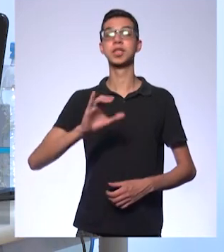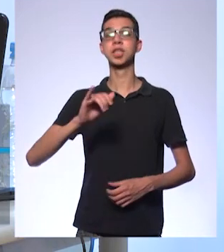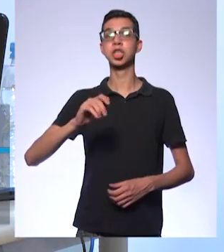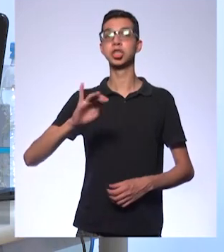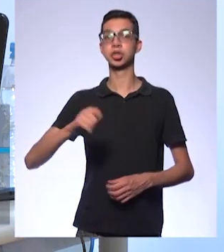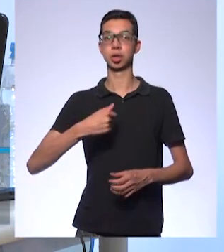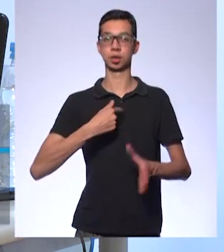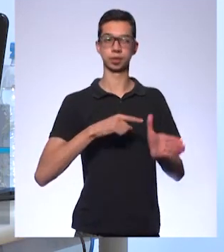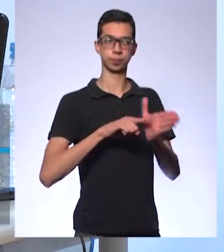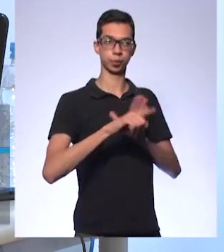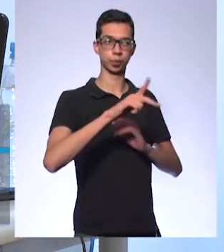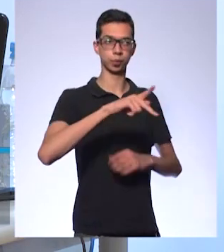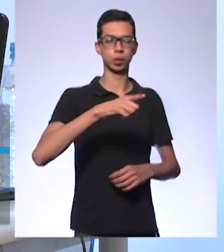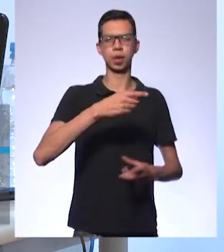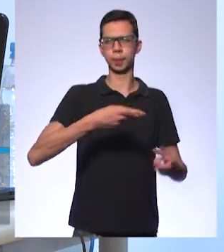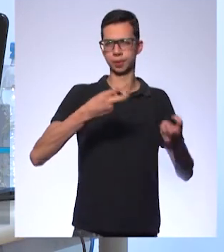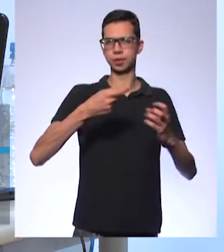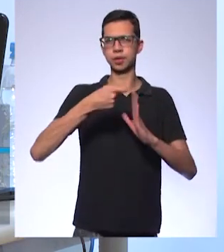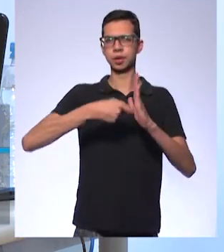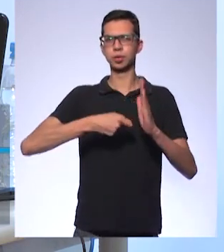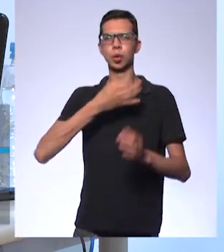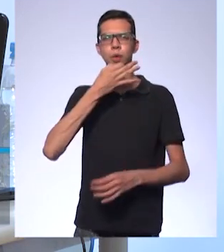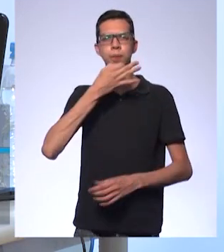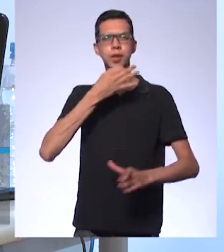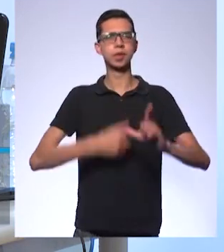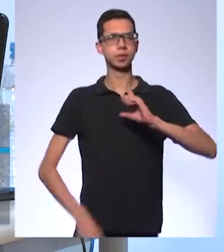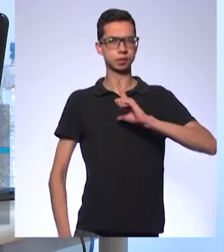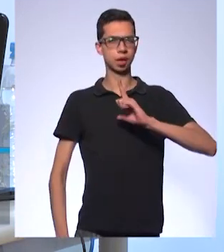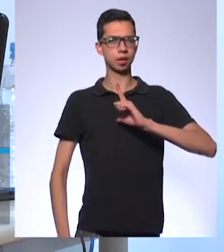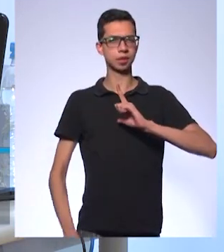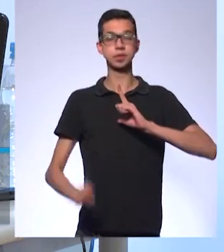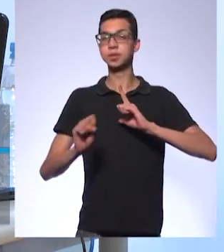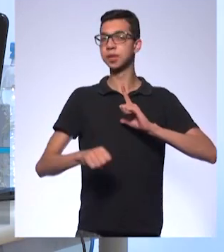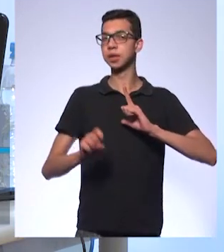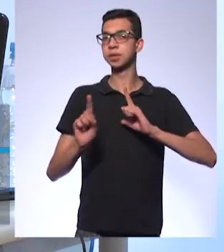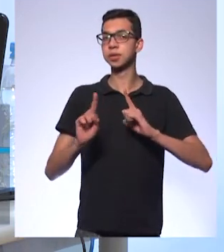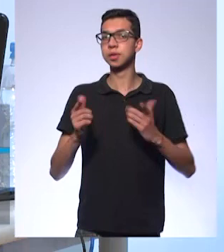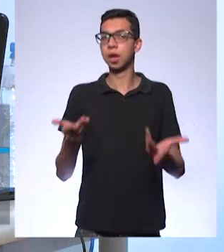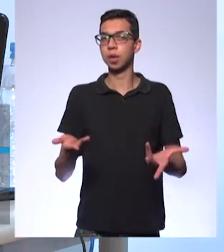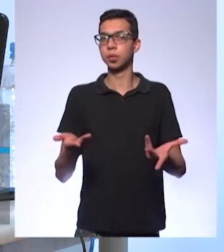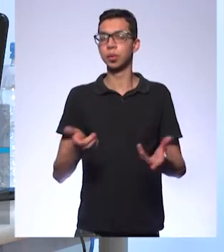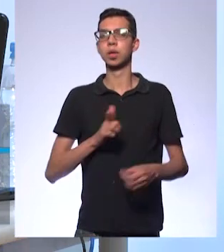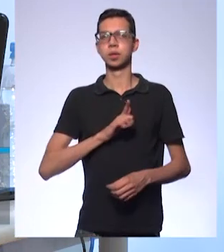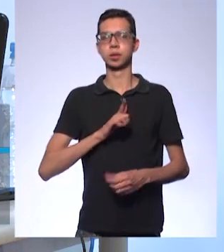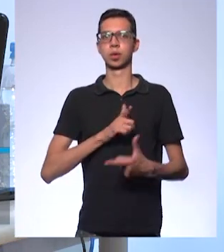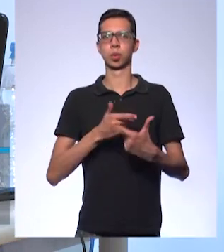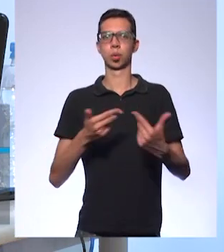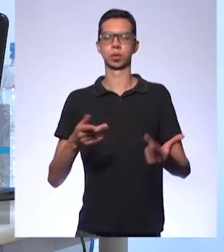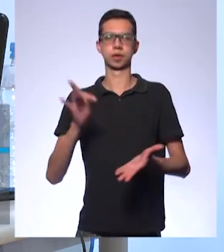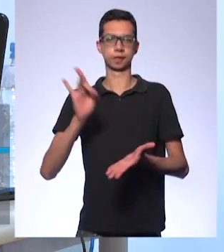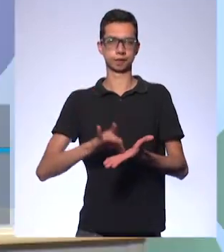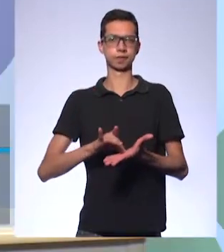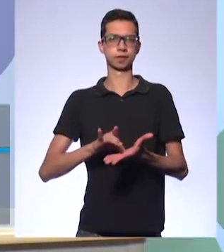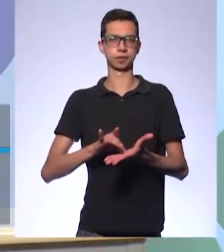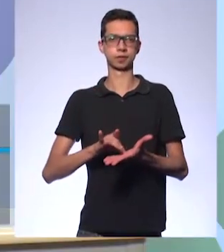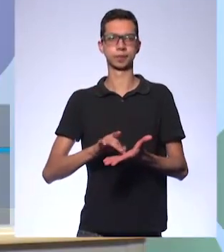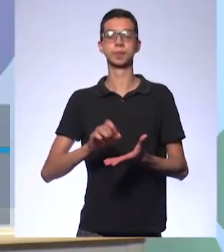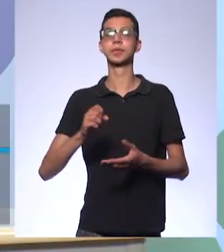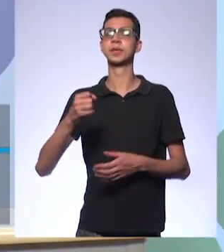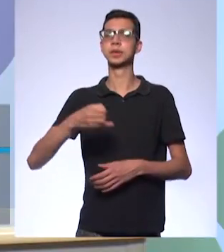nesse texto tinha opinião? Sim ou não? Não, né? Tinha mais fatos. Tinham mais fatos, tinham